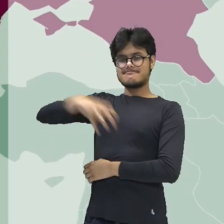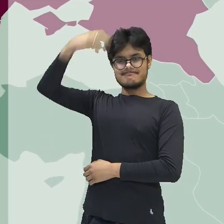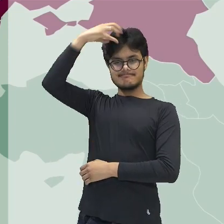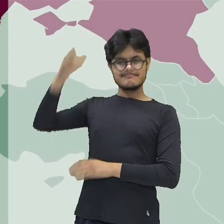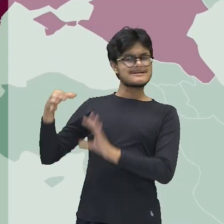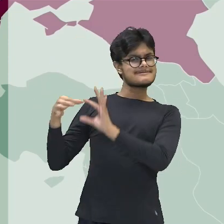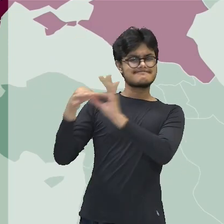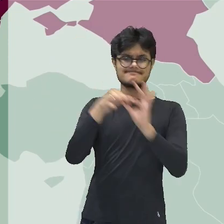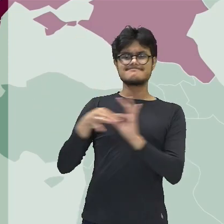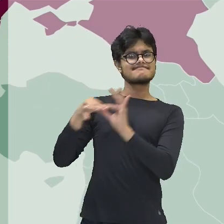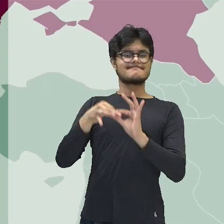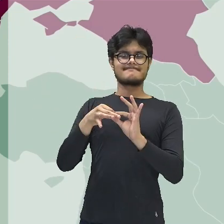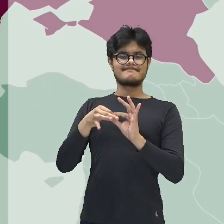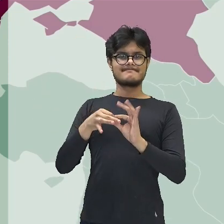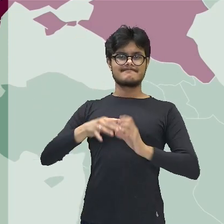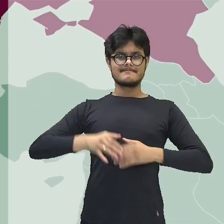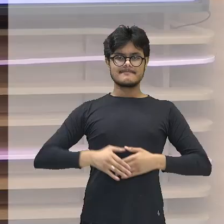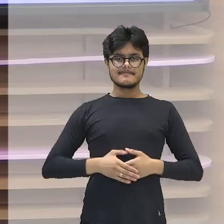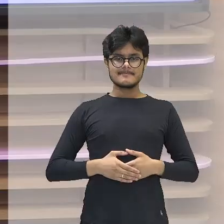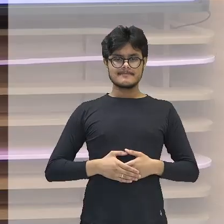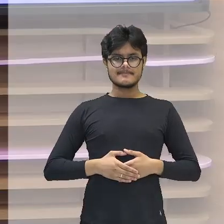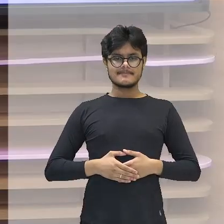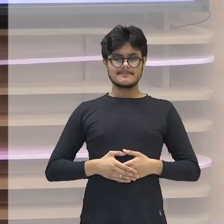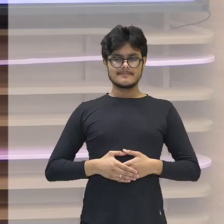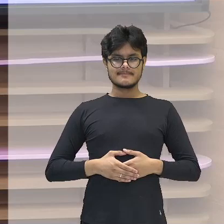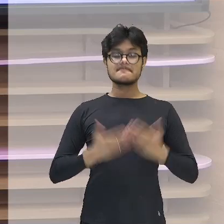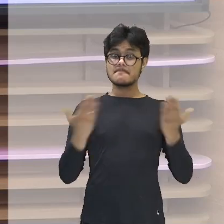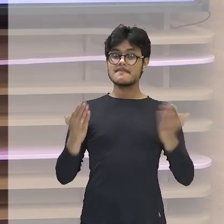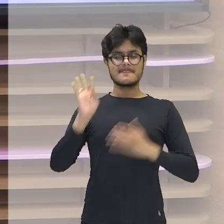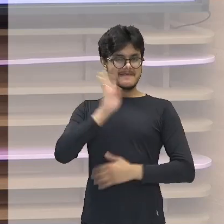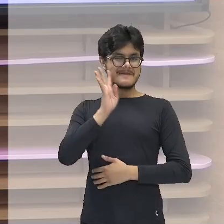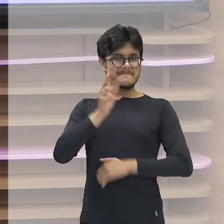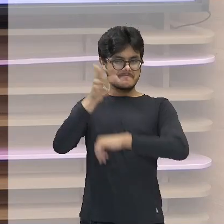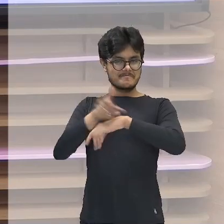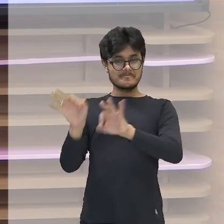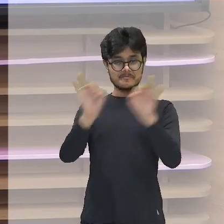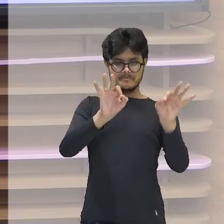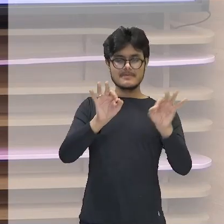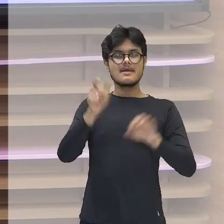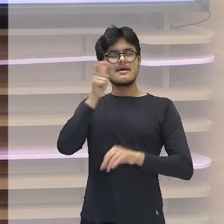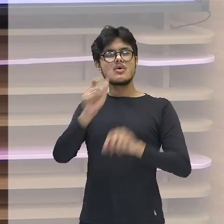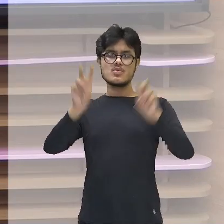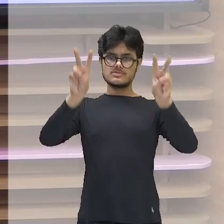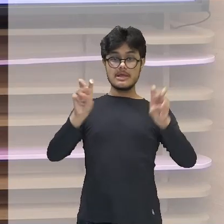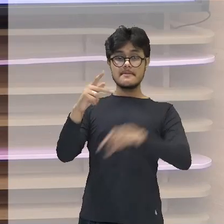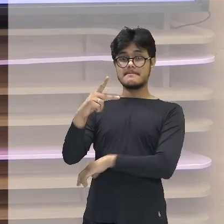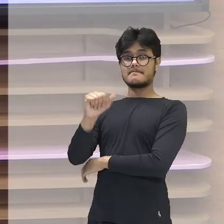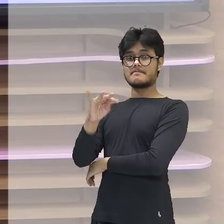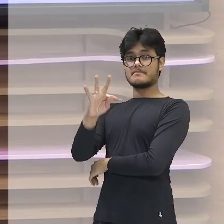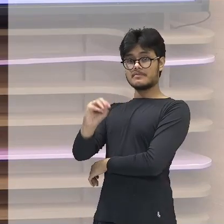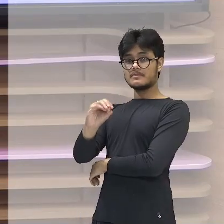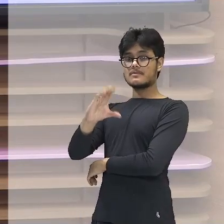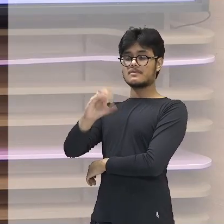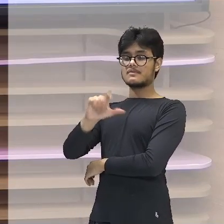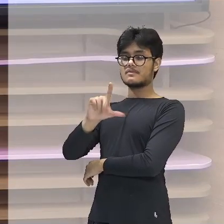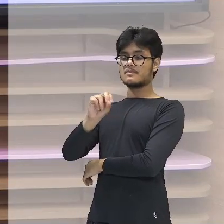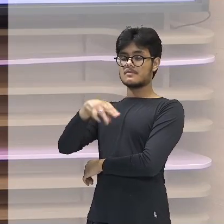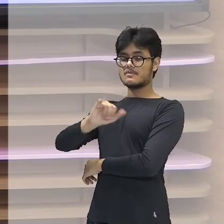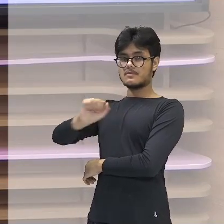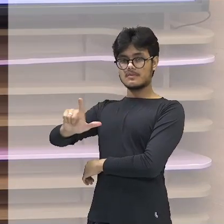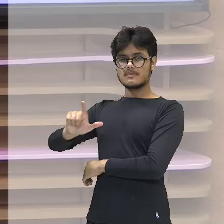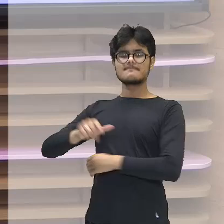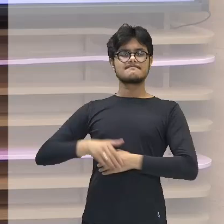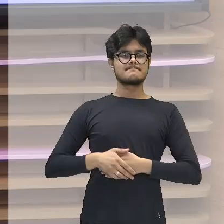comerciais apenas com a sua metrópole. Bem, então nós vimos aí, né, um pouco mais de informações a respeito do